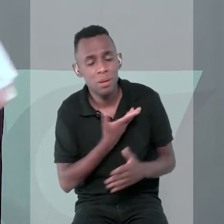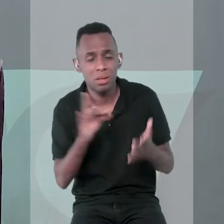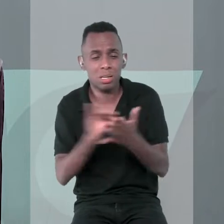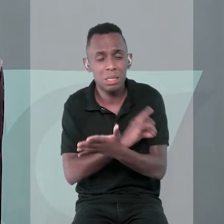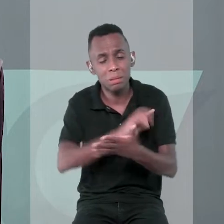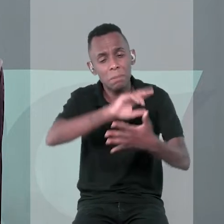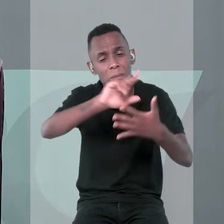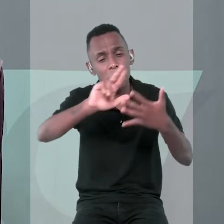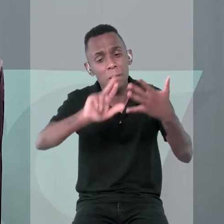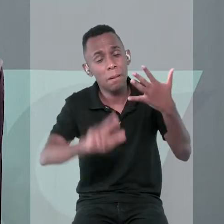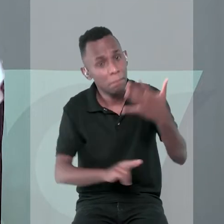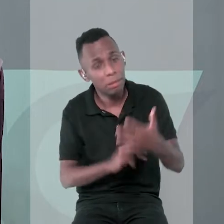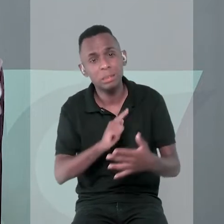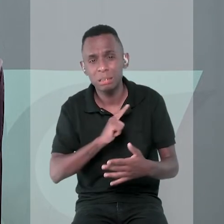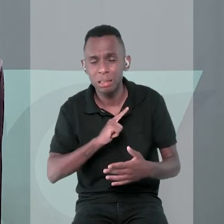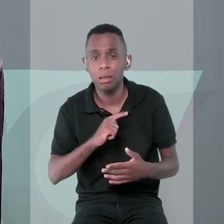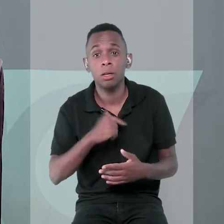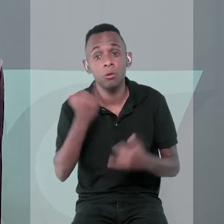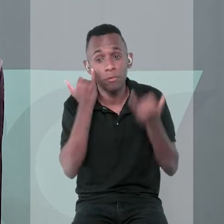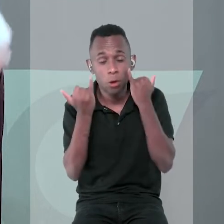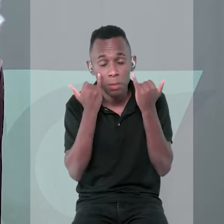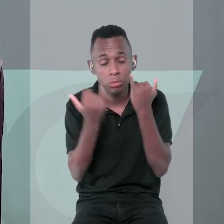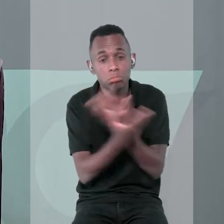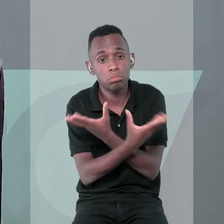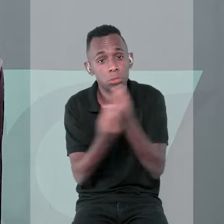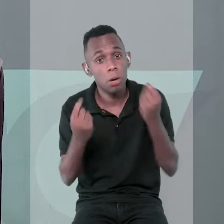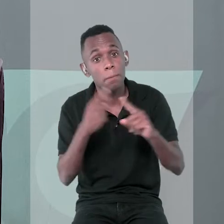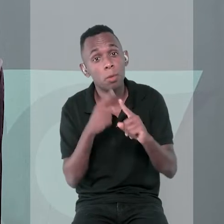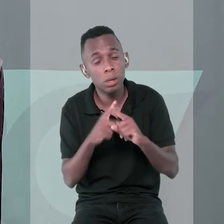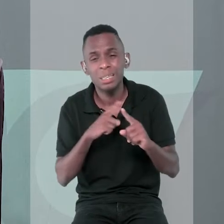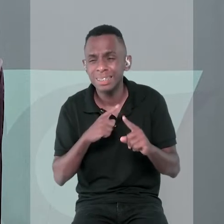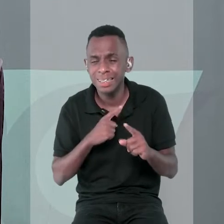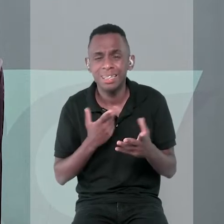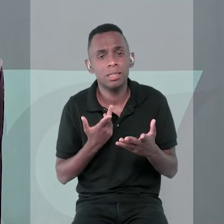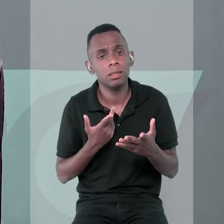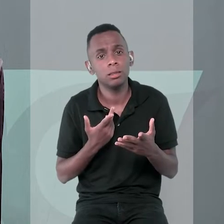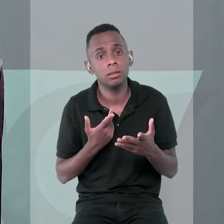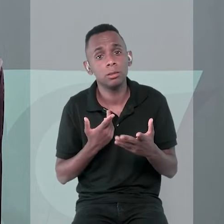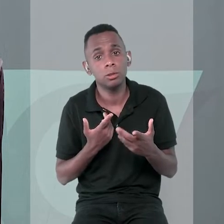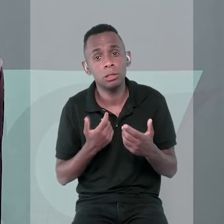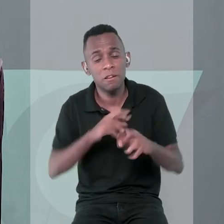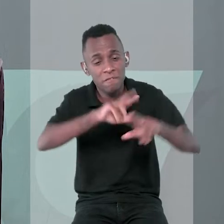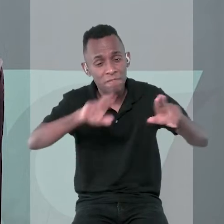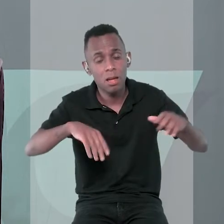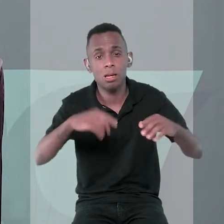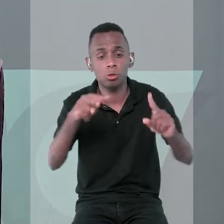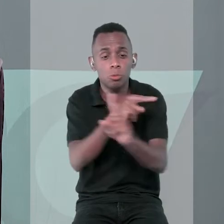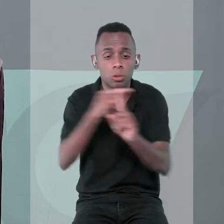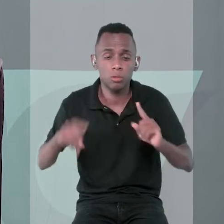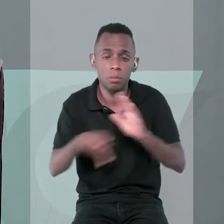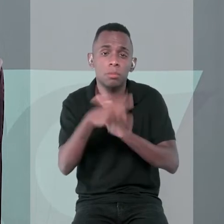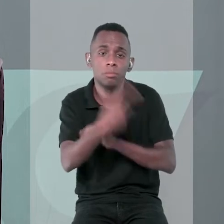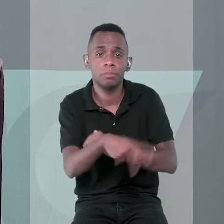seja, você cria, para um jornalista é perfeito, né? Ou para um sociólogo, você cria um mapa do pró e do contra ali, e você tem uma imagem